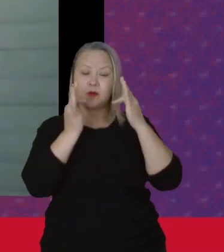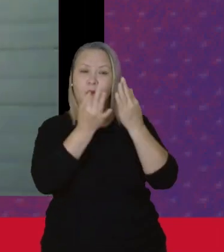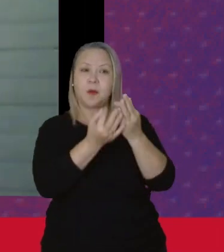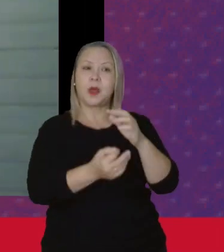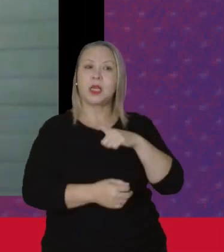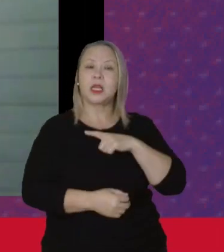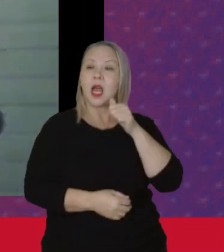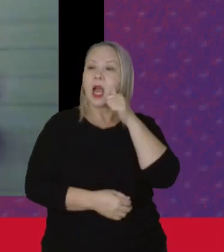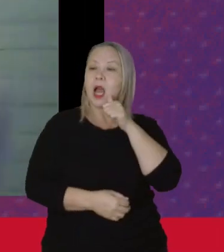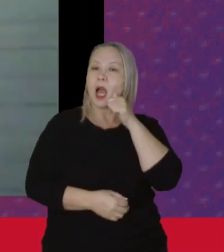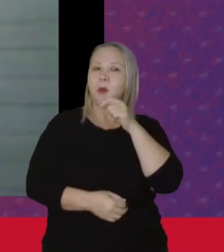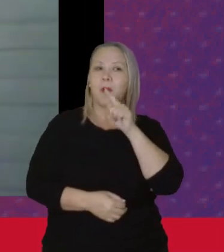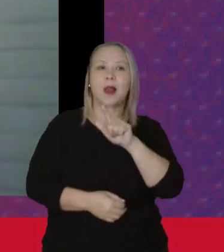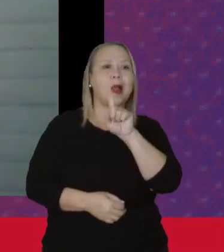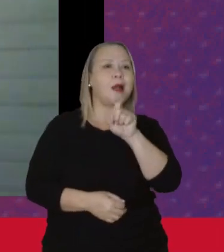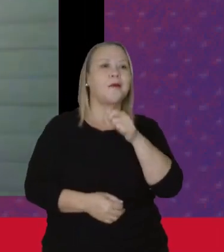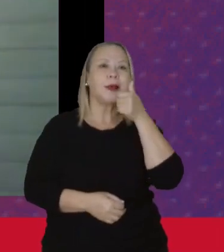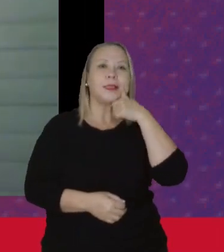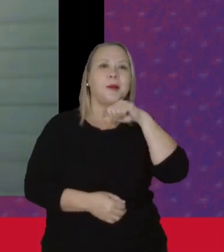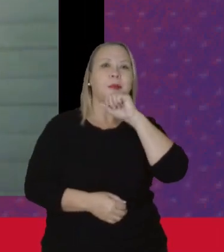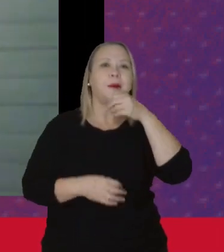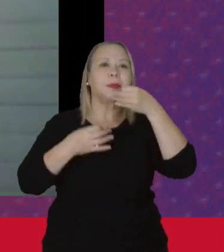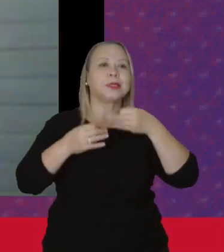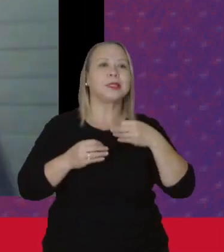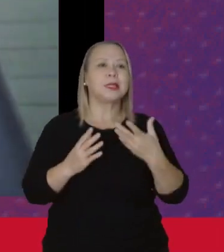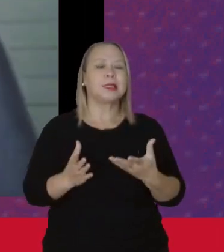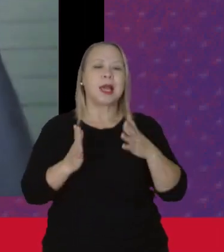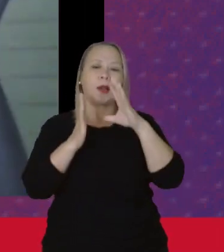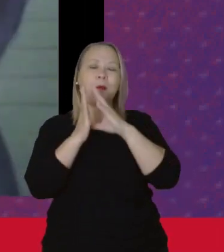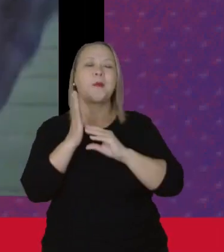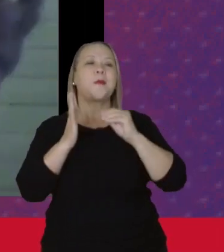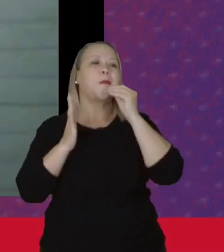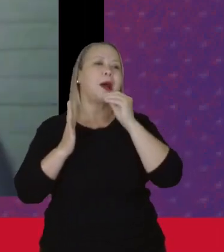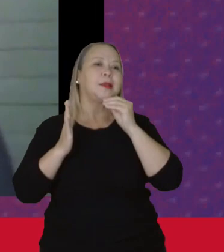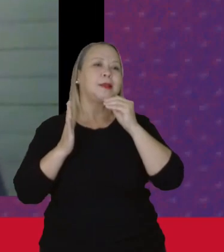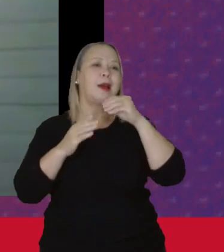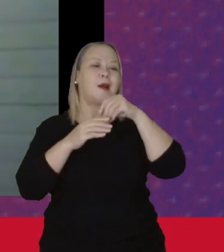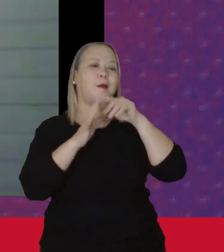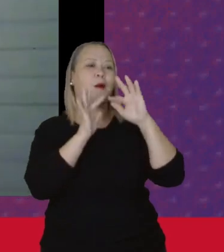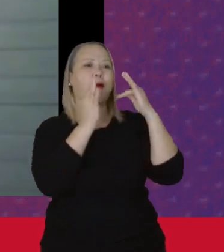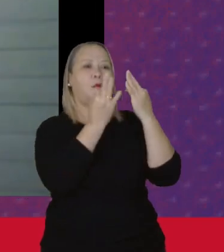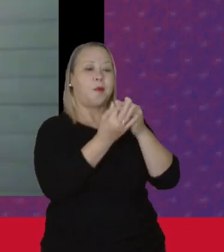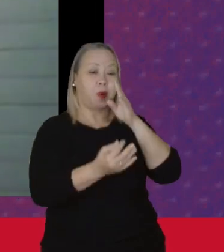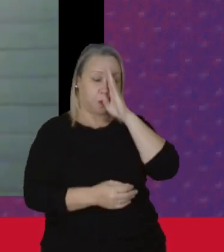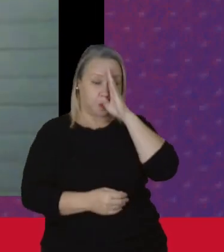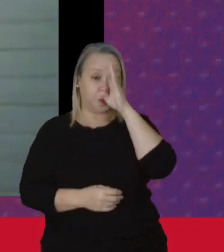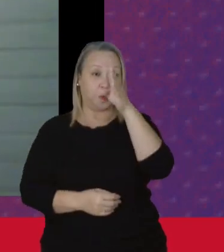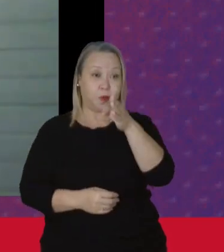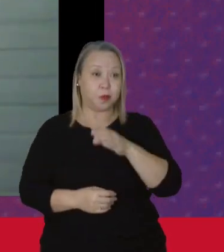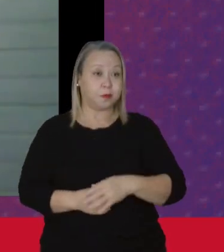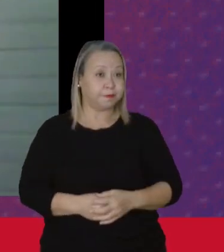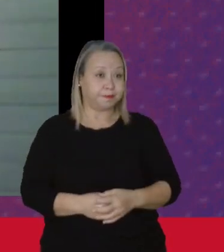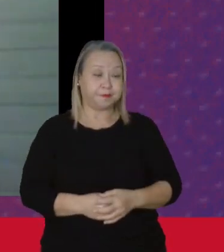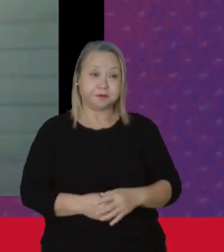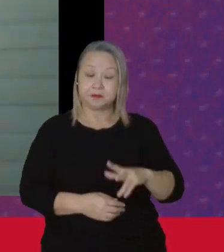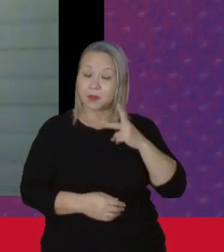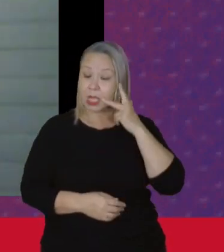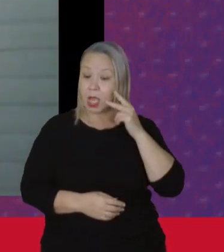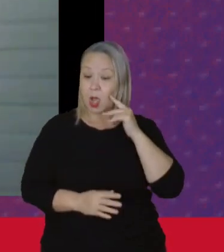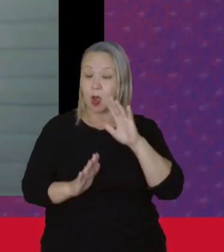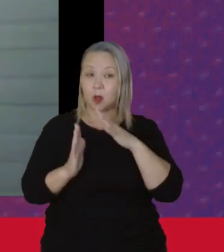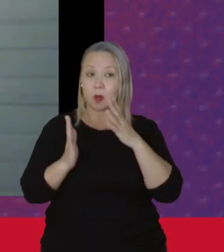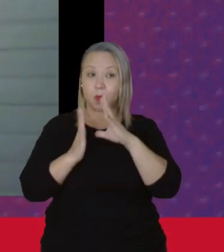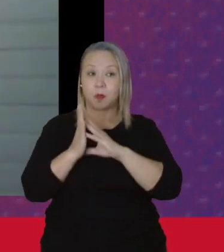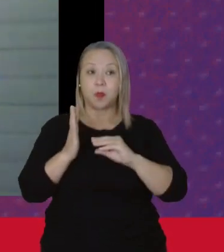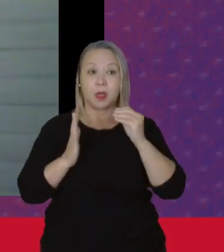a mulher vai ser mãe, tem que ser dentro de uma família cis, heteronormativa, ou seja,